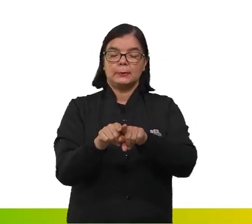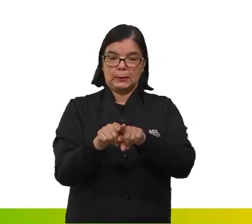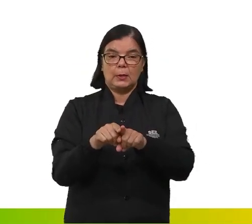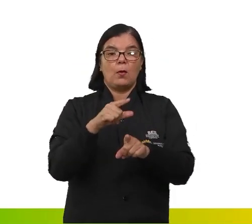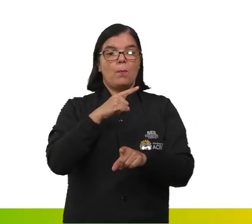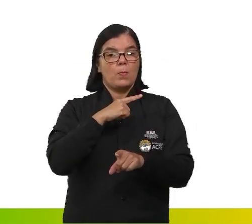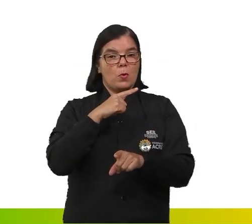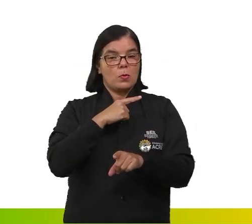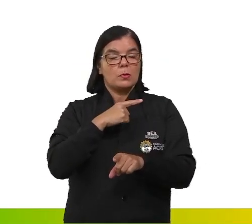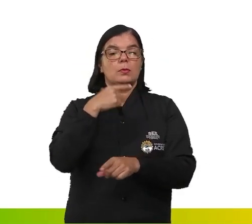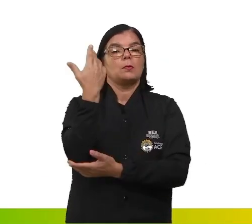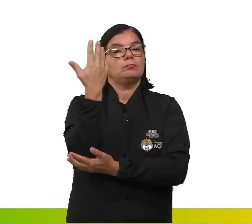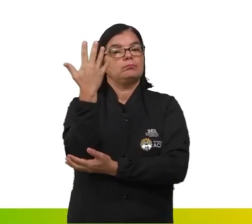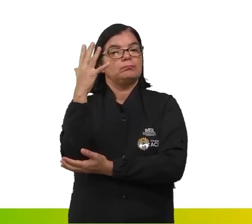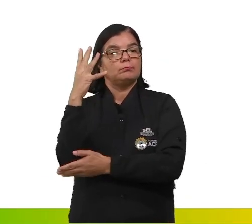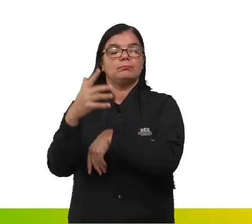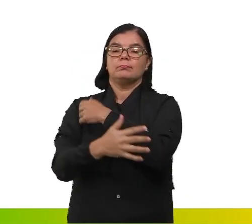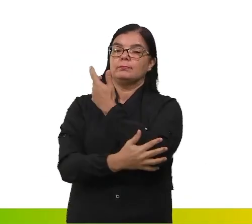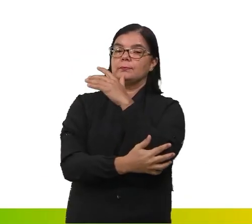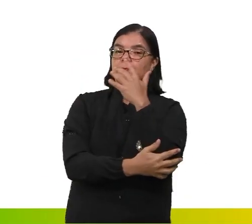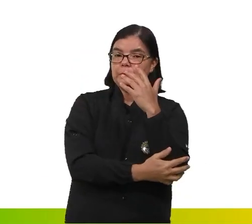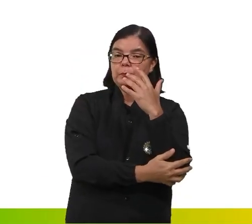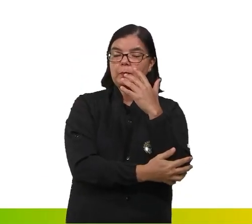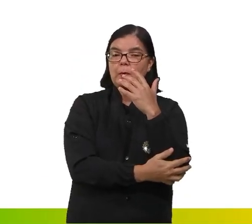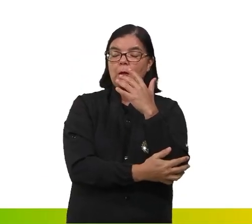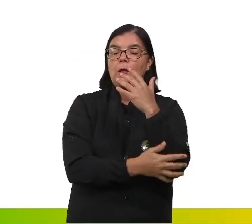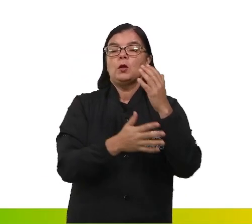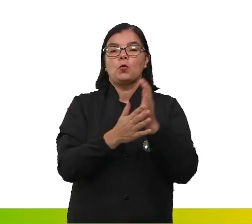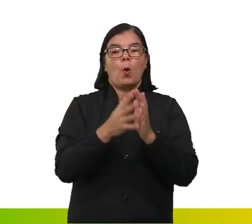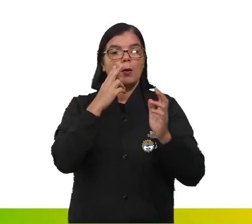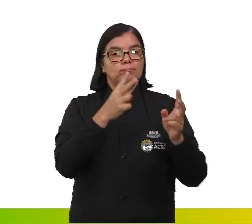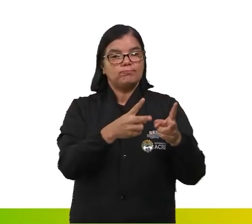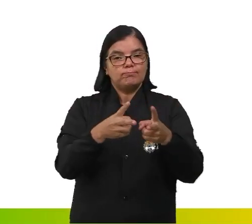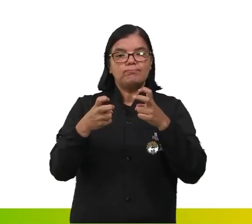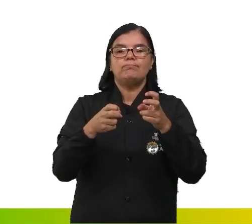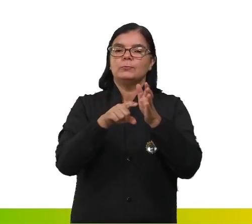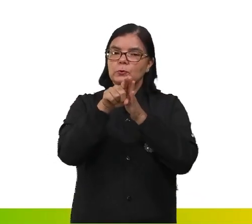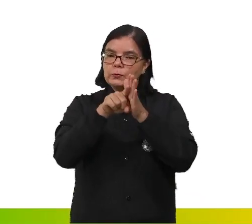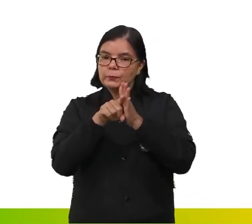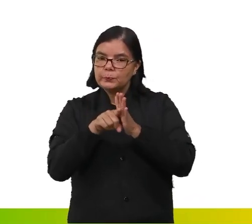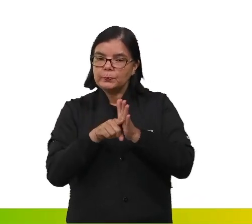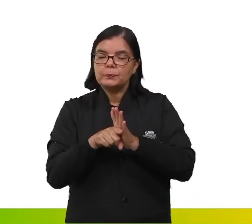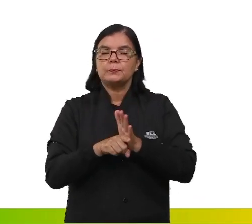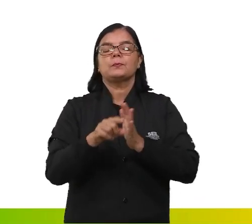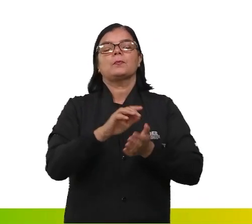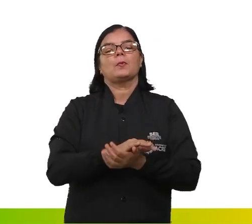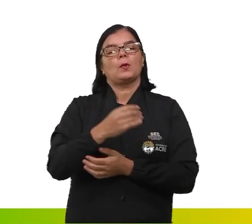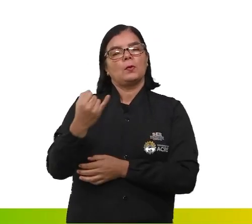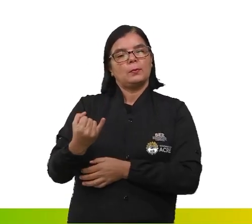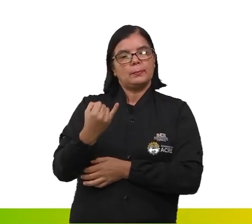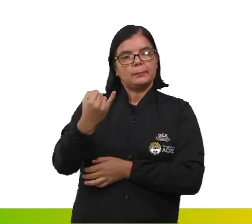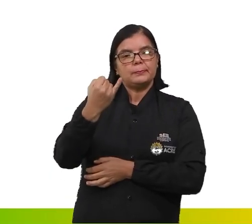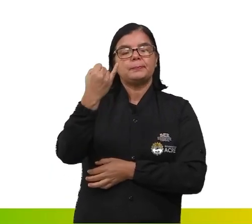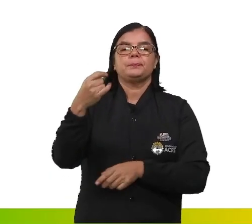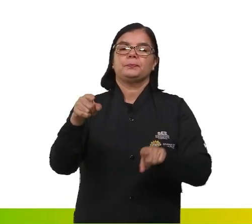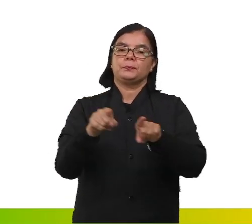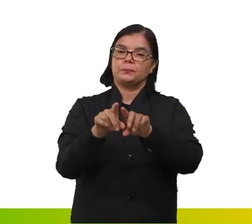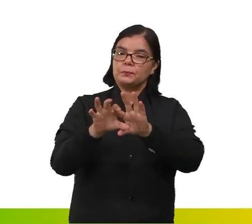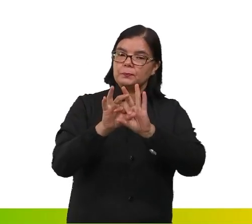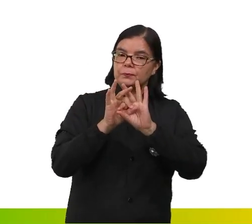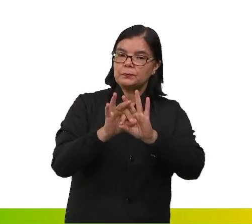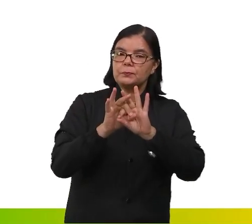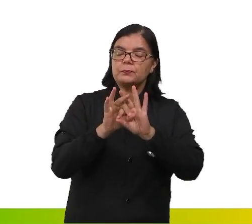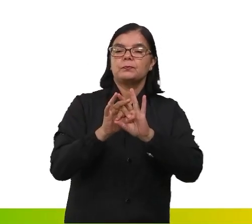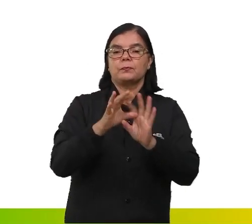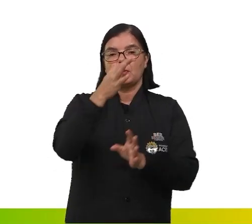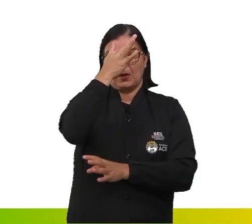por tratar da natureza com uma ótica científica. Então, muito importante essa união